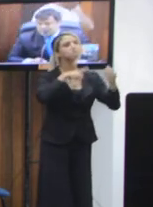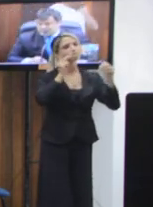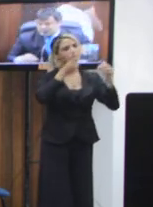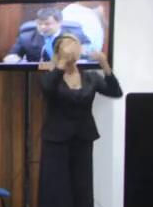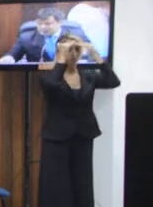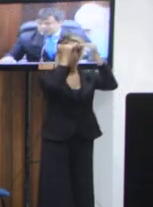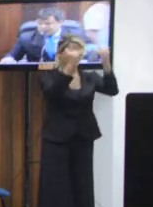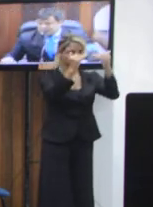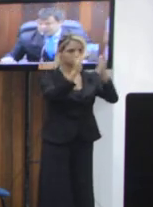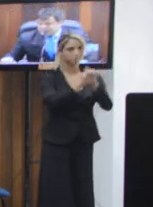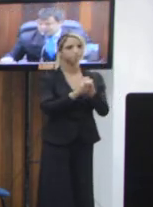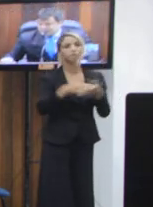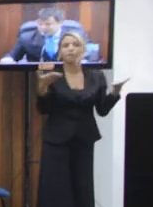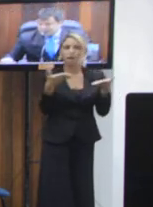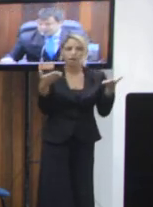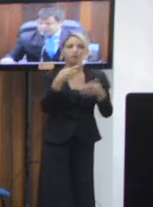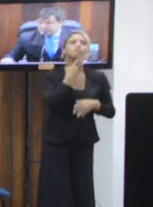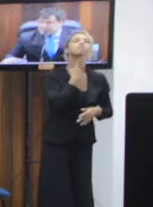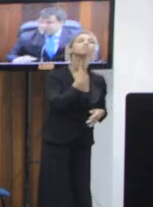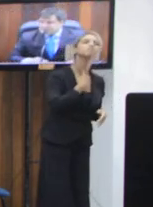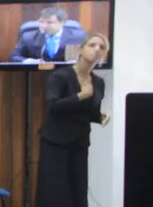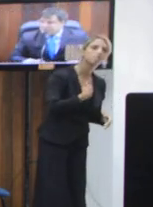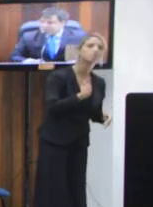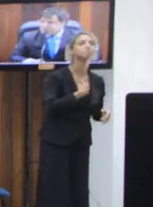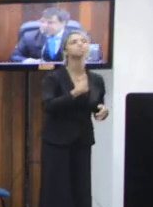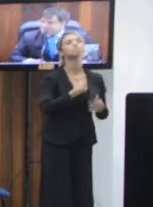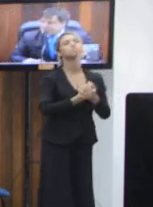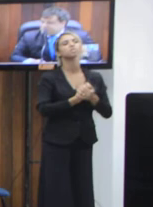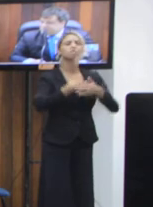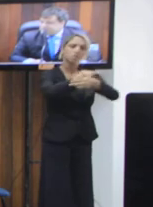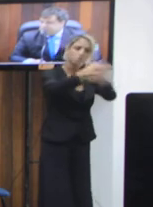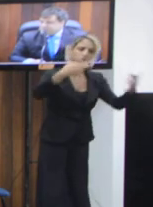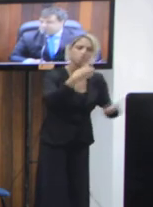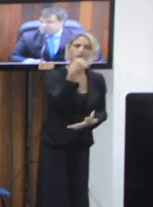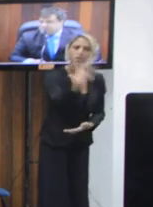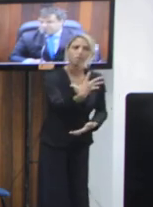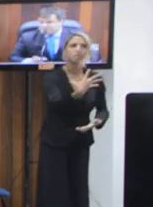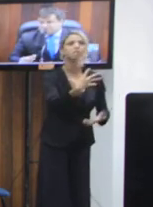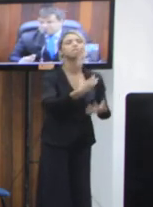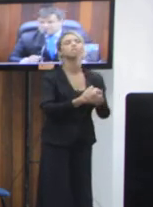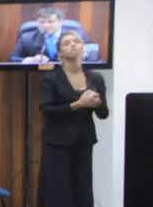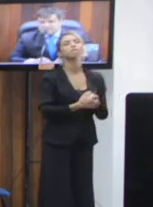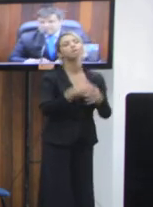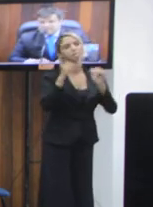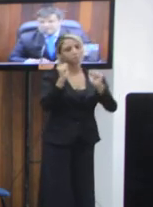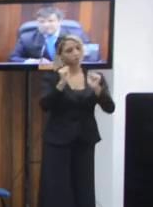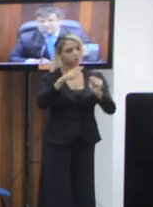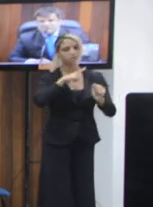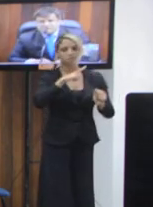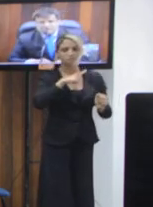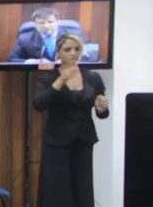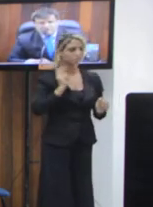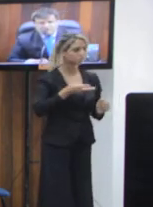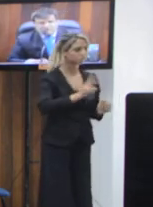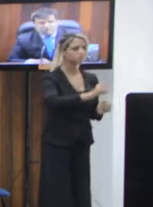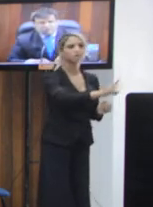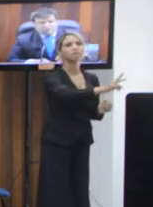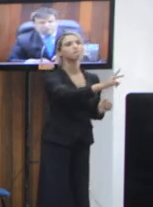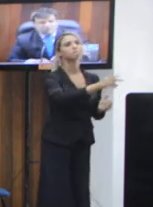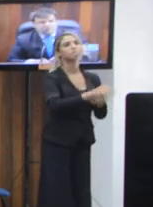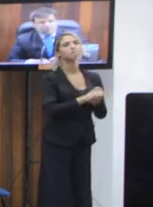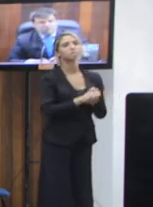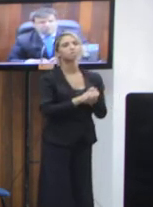Luiz, desejo a você sucesso nos seus 2 anos e que você possa conduzir na maestria